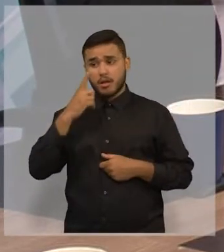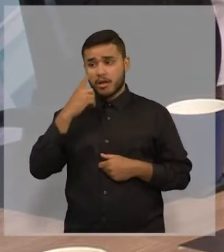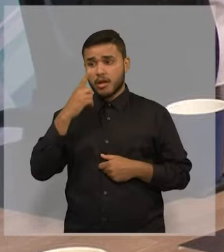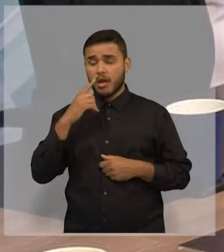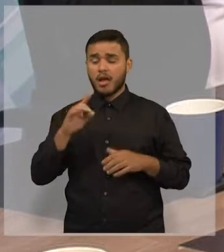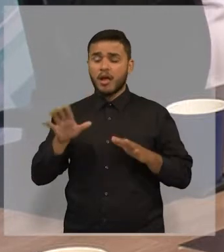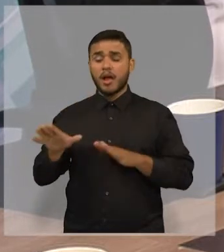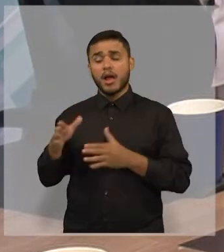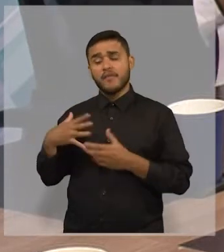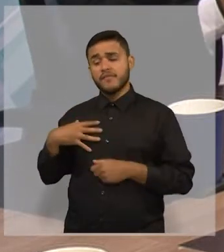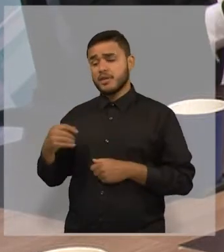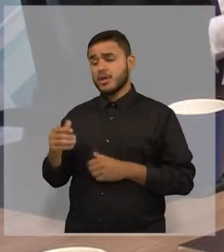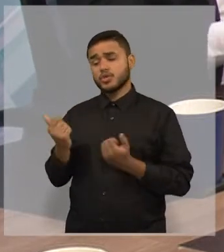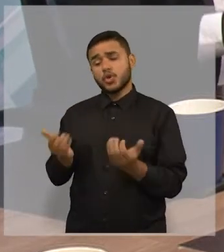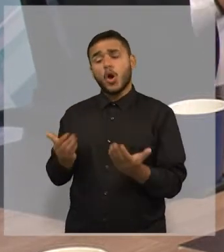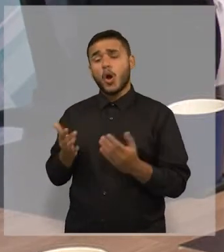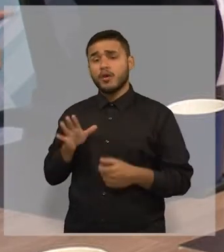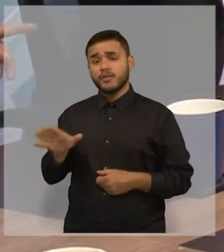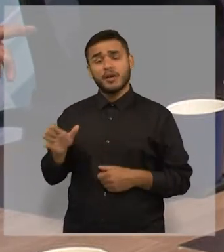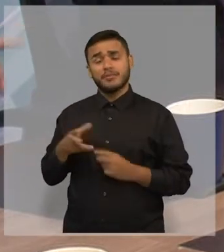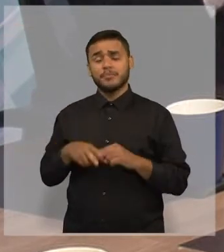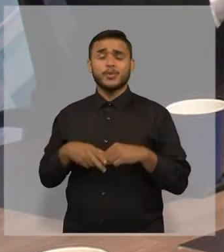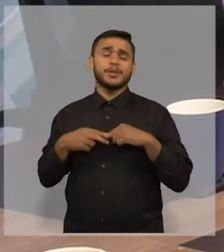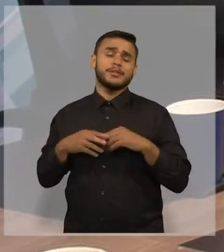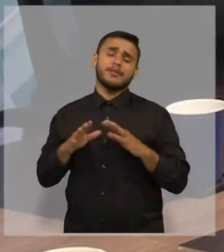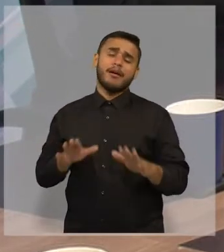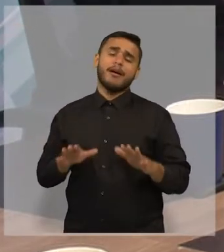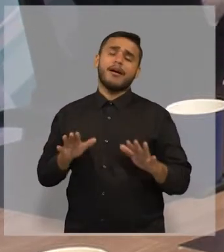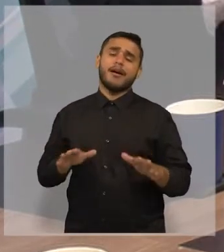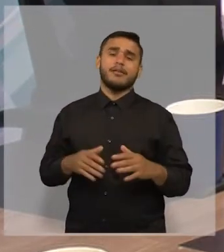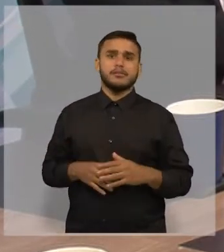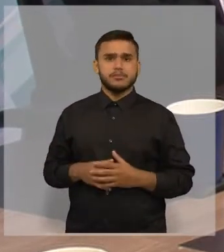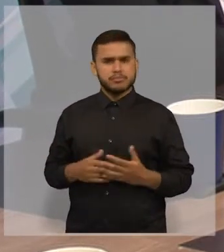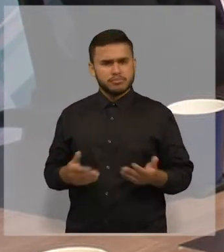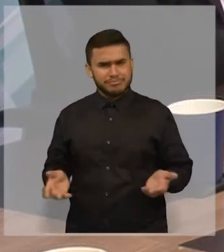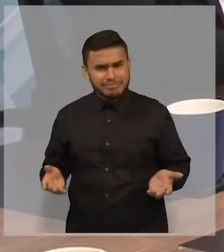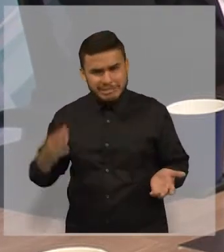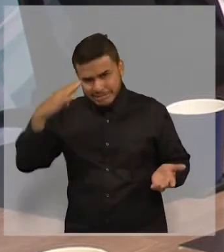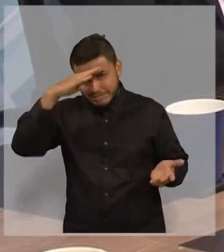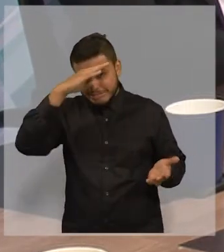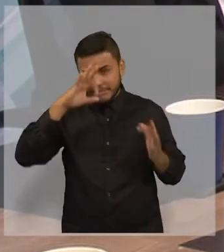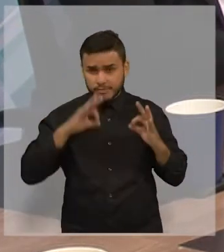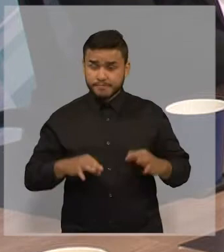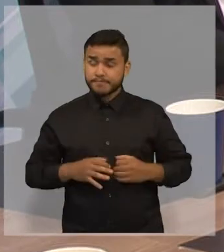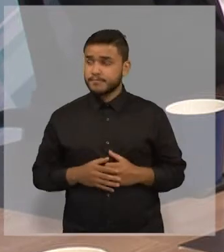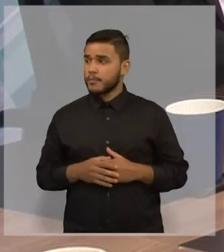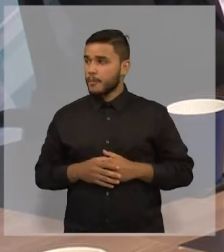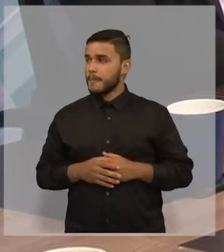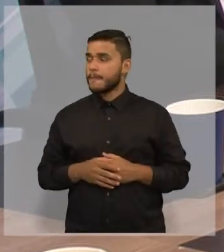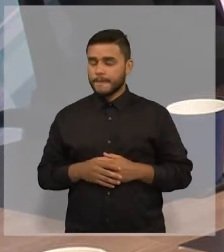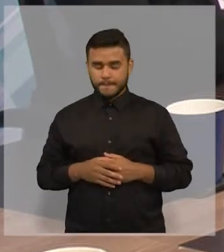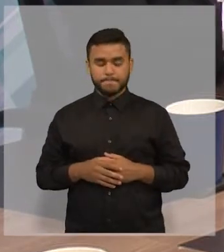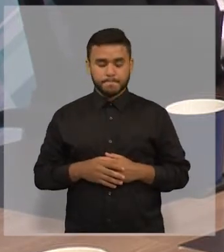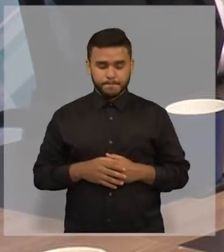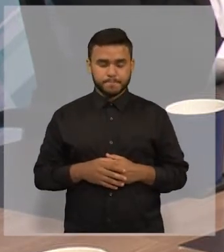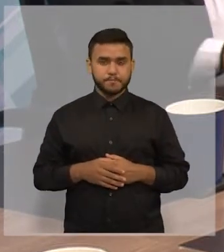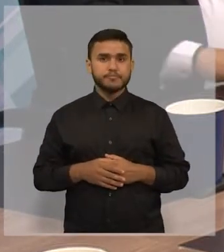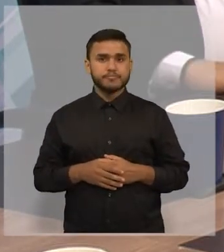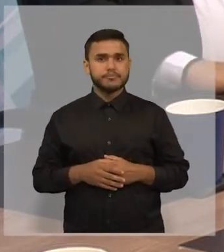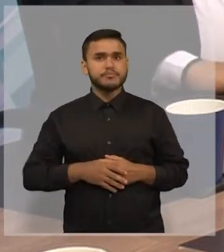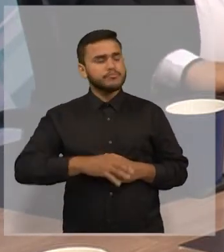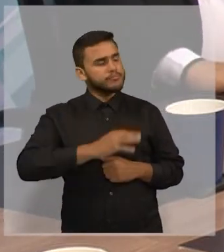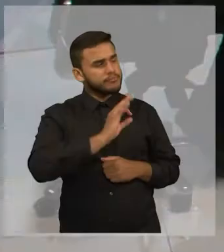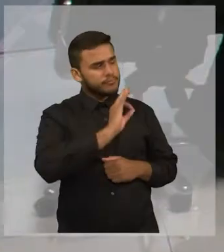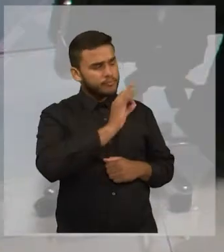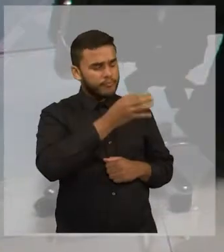Então, você minimiza o fato, né, justificando o fato dele ser jovem ainda. Em relação a essa questão